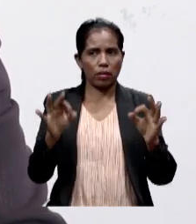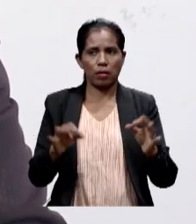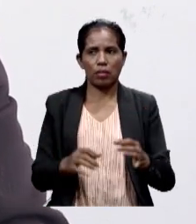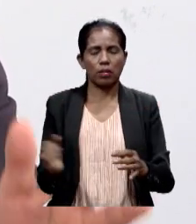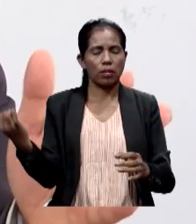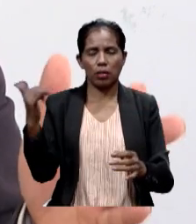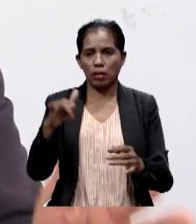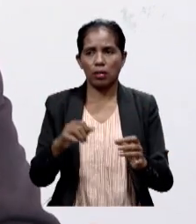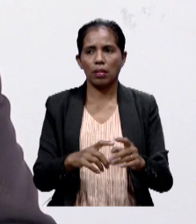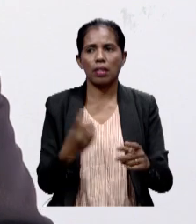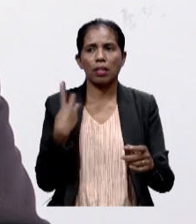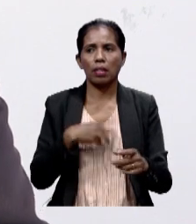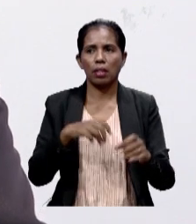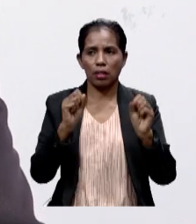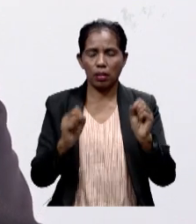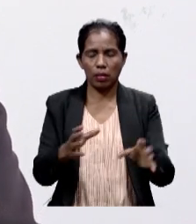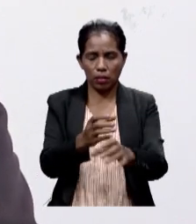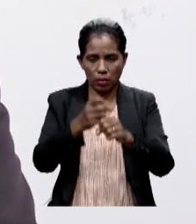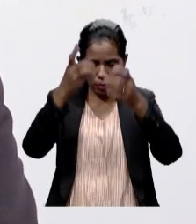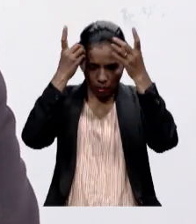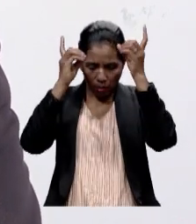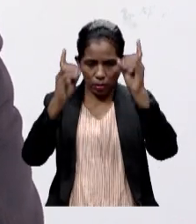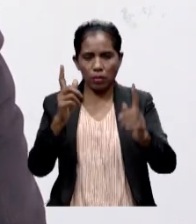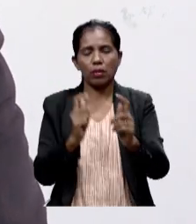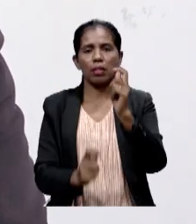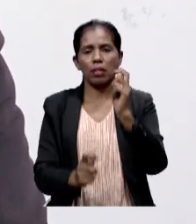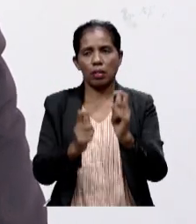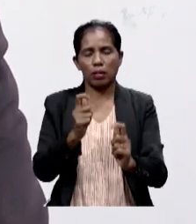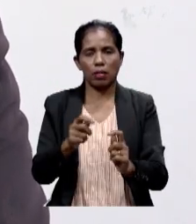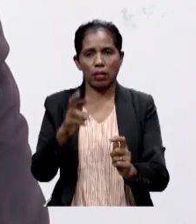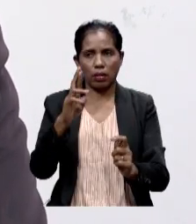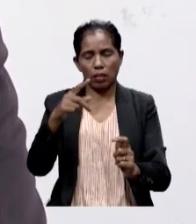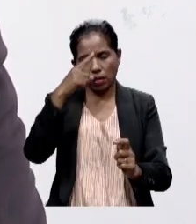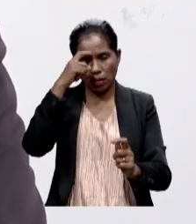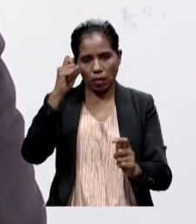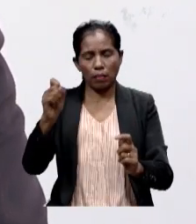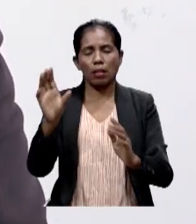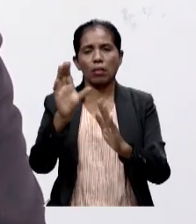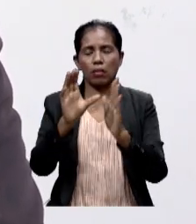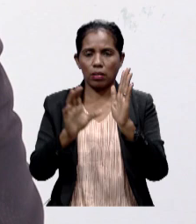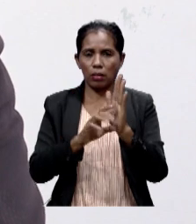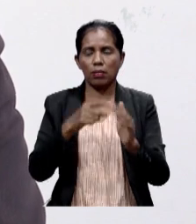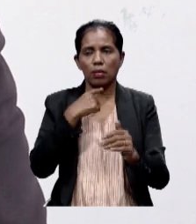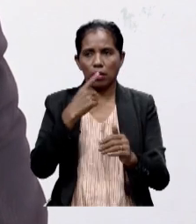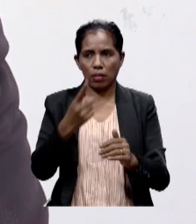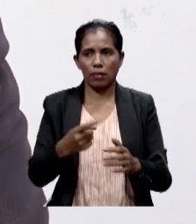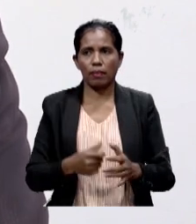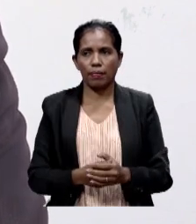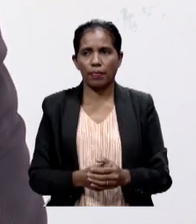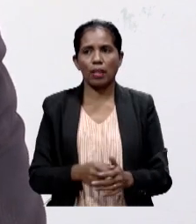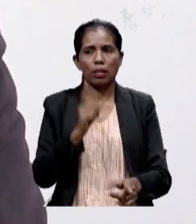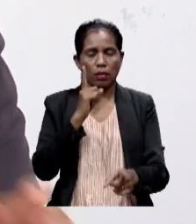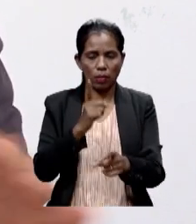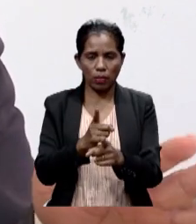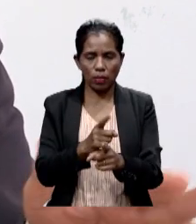la fortida. Mas isso tem sim decisão, tribunal de tamba, constituição, mas diha. Tribunal de decisão, atulós,